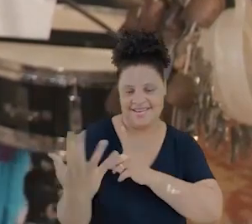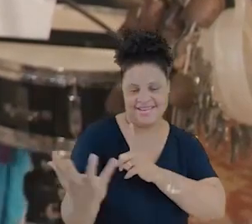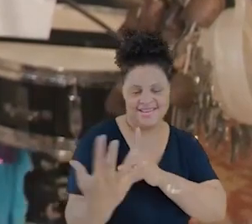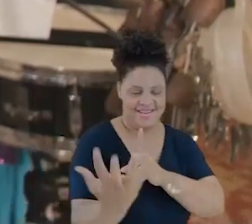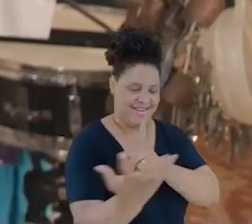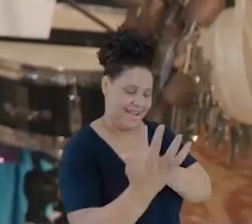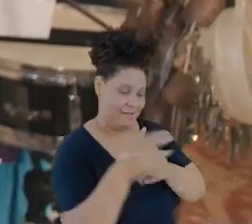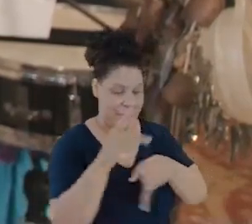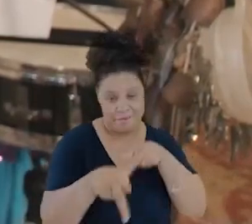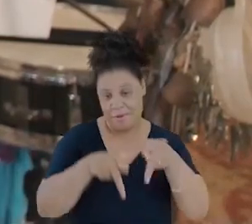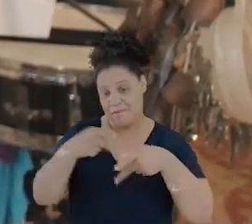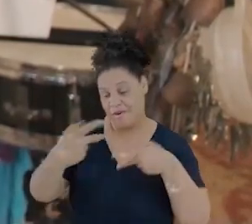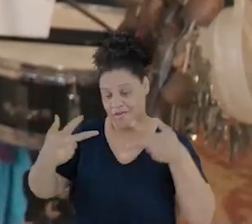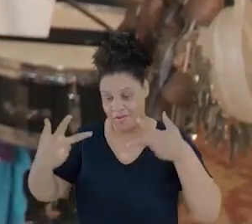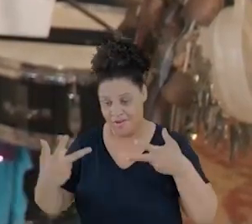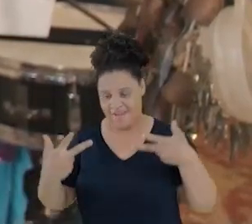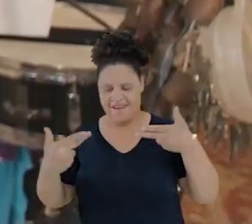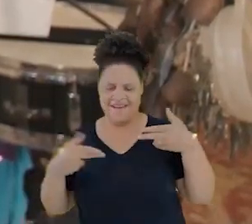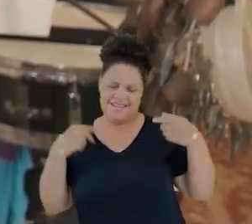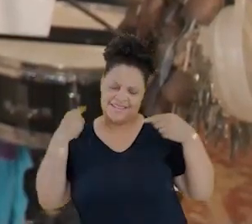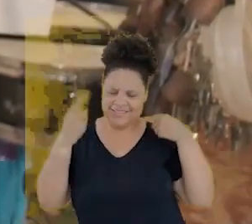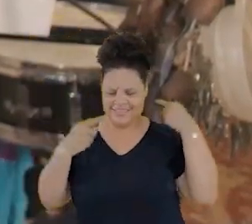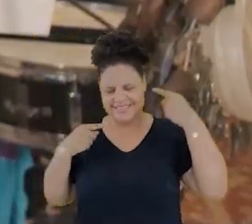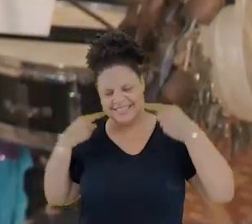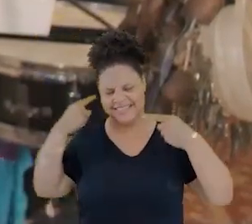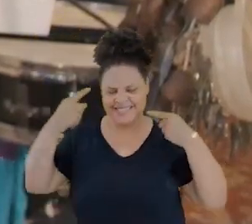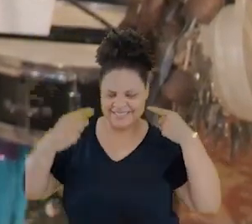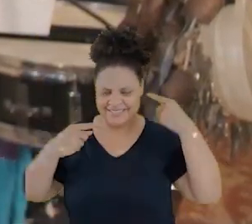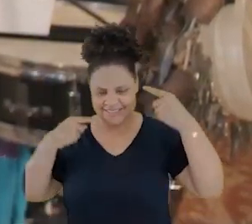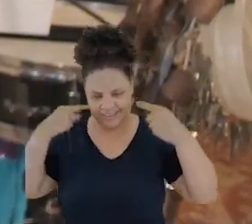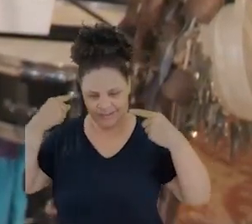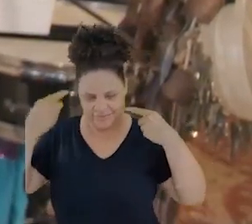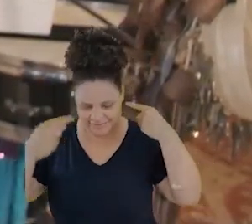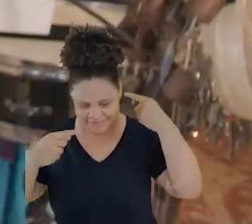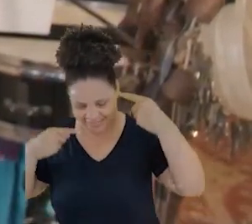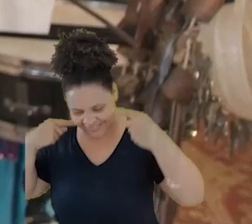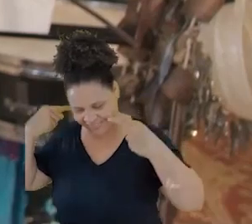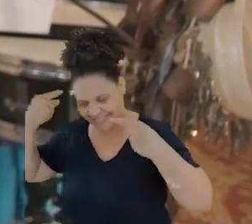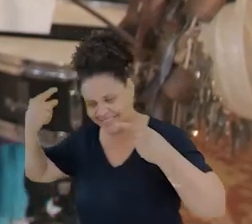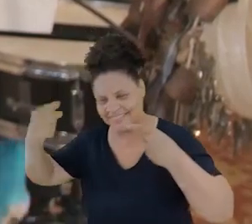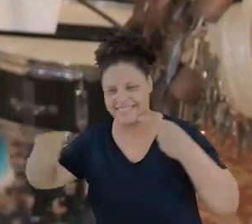vou descer. Pra meu povo, como eu não vou descer.